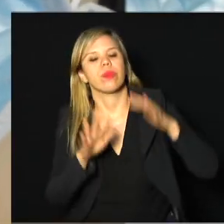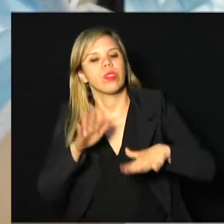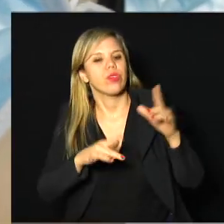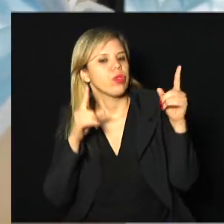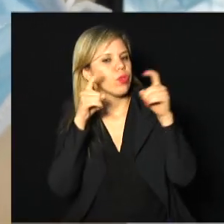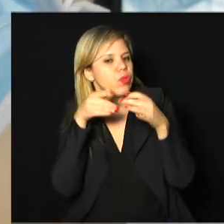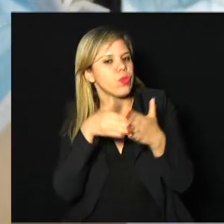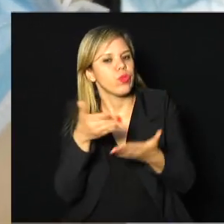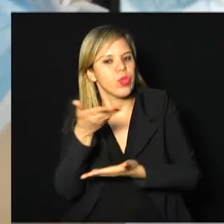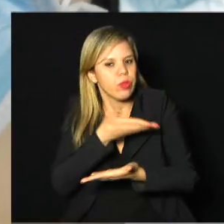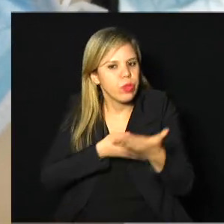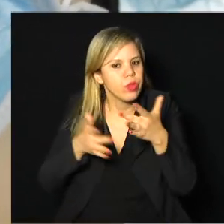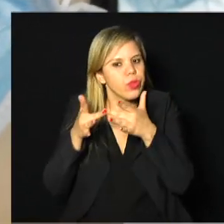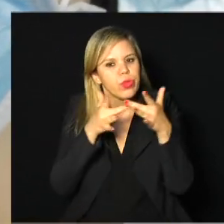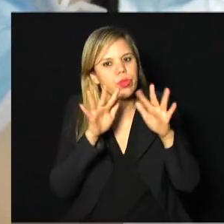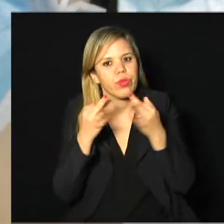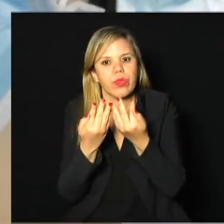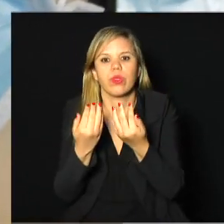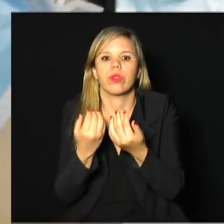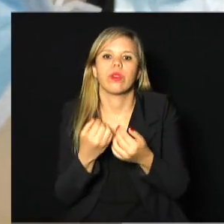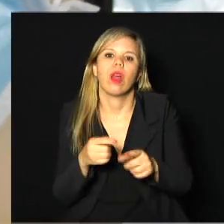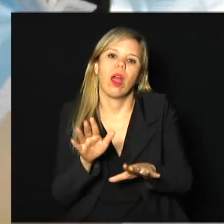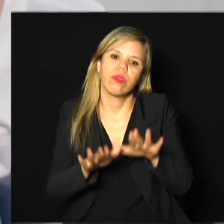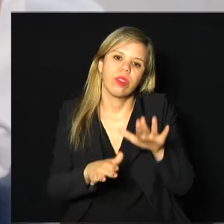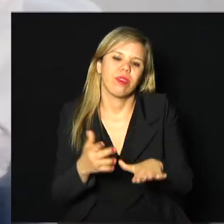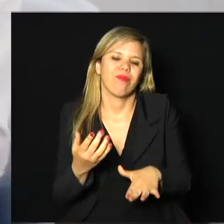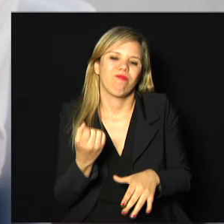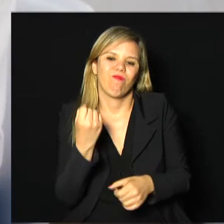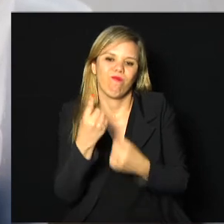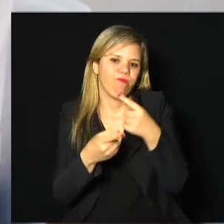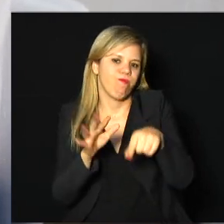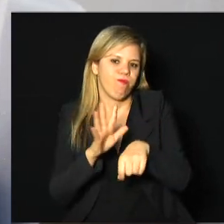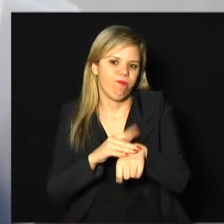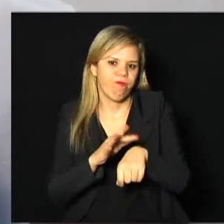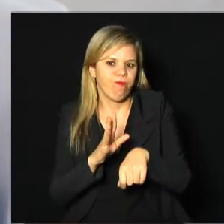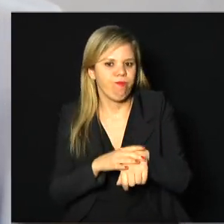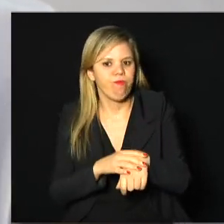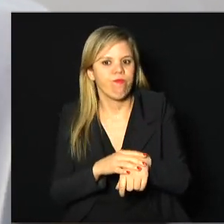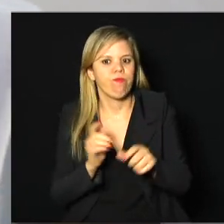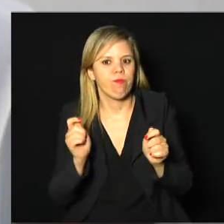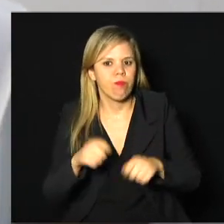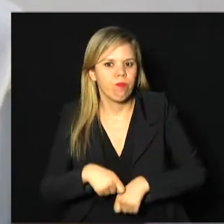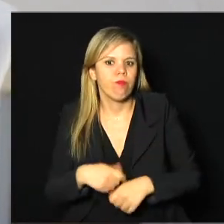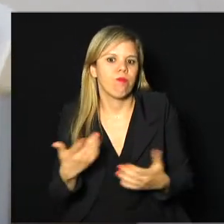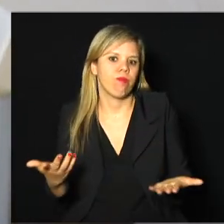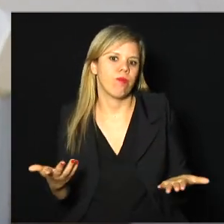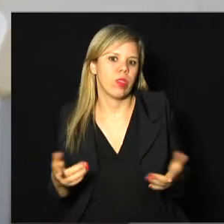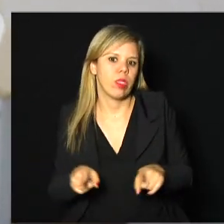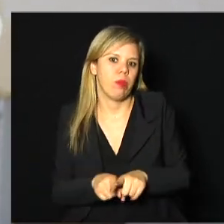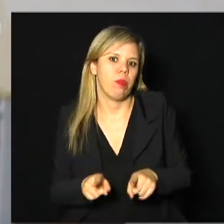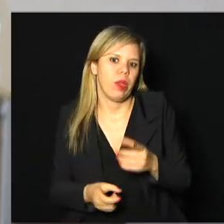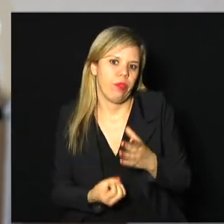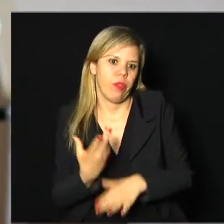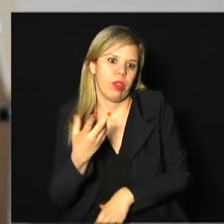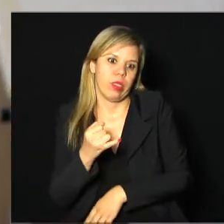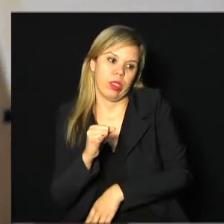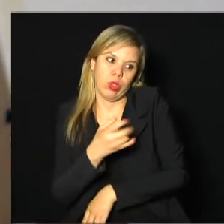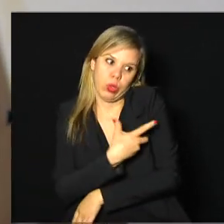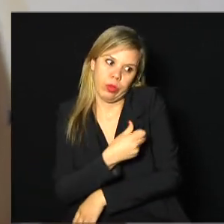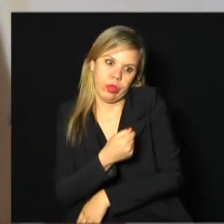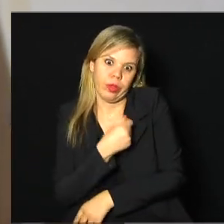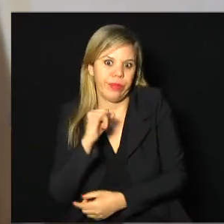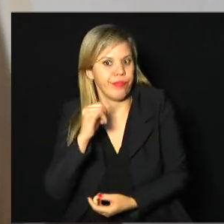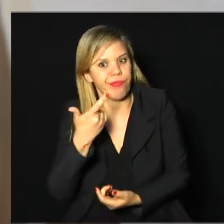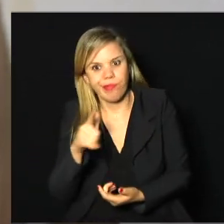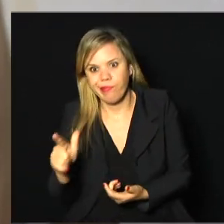vezes dificultando o convívio familiar, e outras, infelizmente, outras doenças preveníveis por vacina podem, inclusive, se a gente